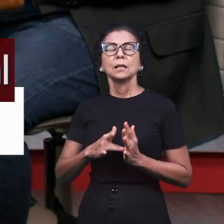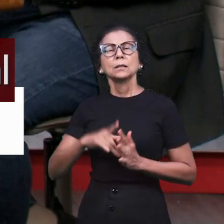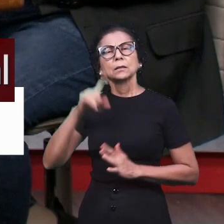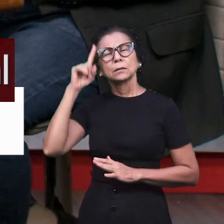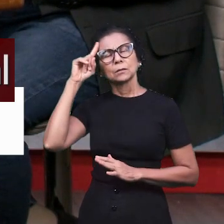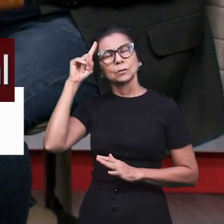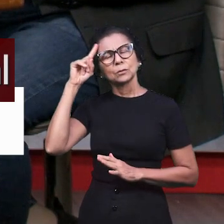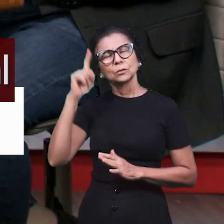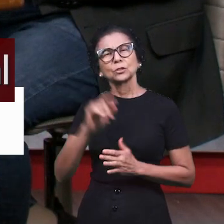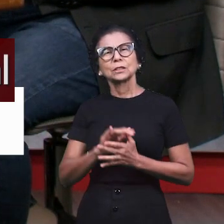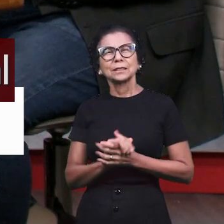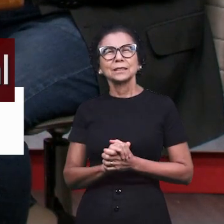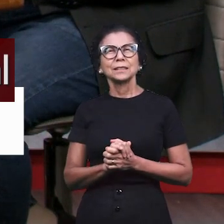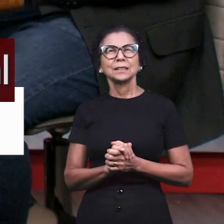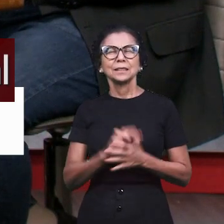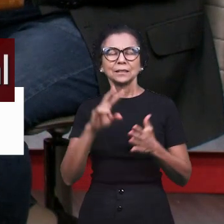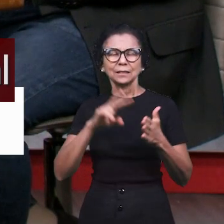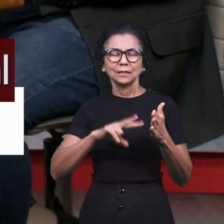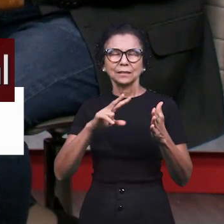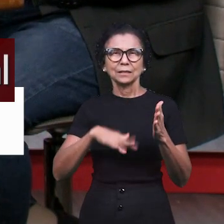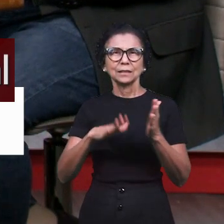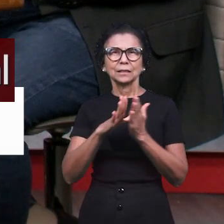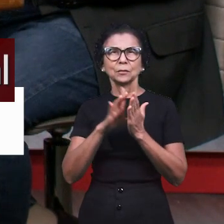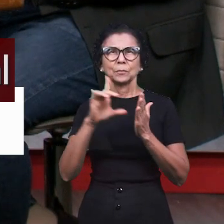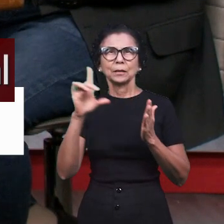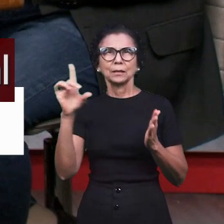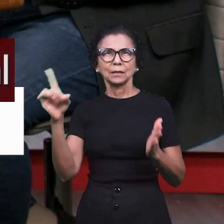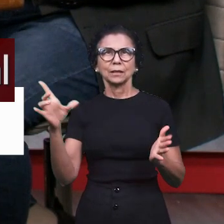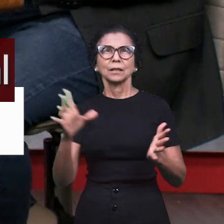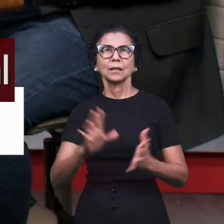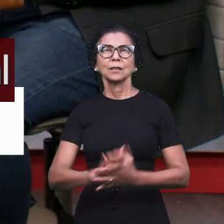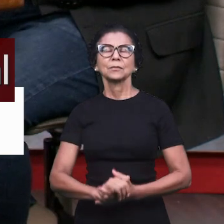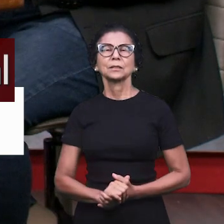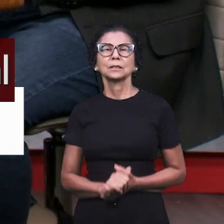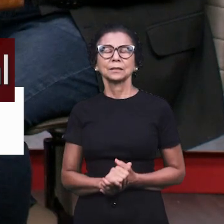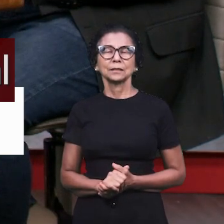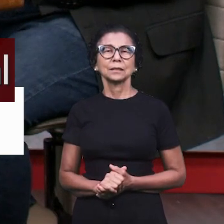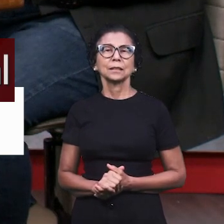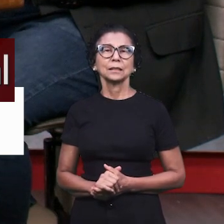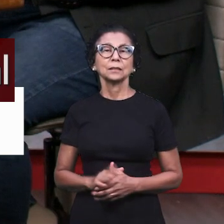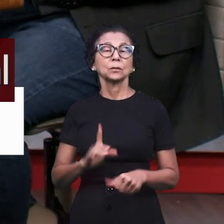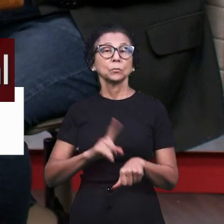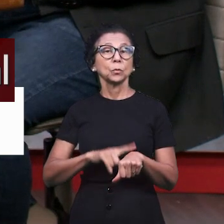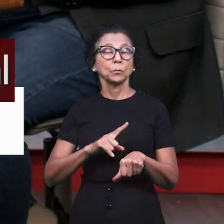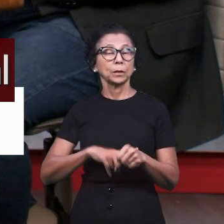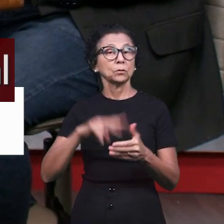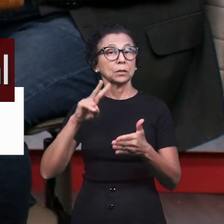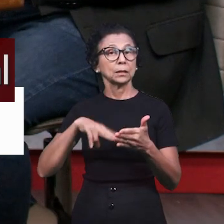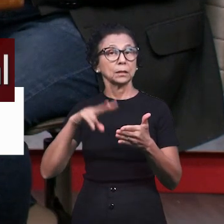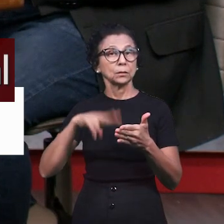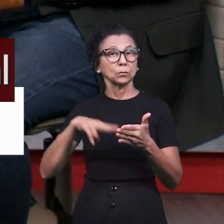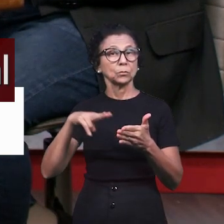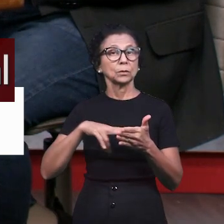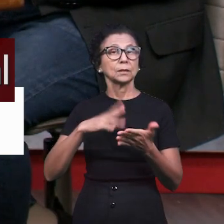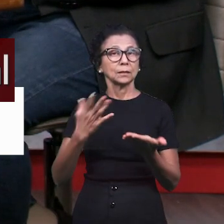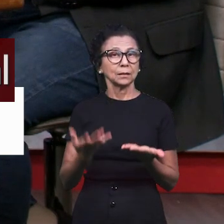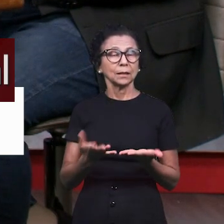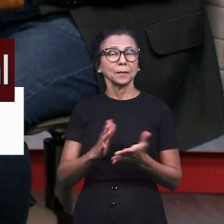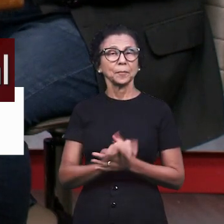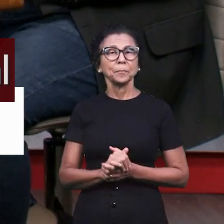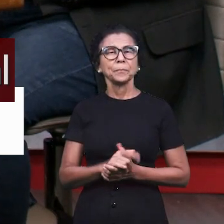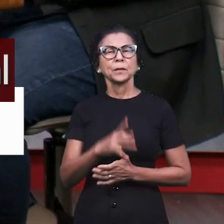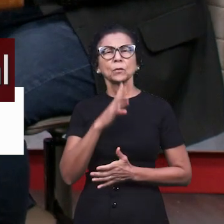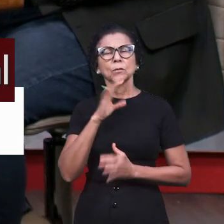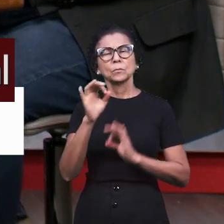a dia, né? Aquilo que o Senhor tem feito na nossa vida por meio da leitura da palavra de Deus. Estamos conhecendo o